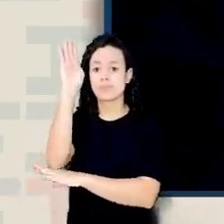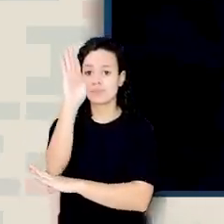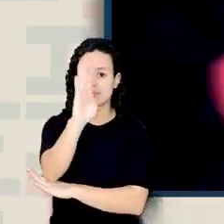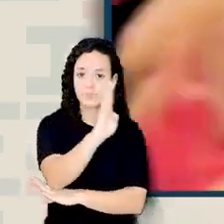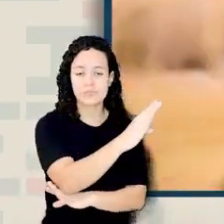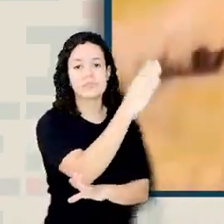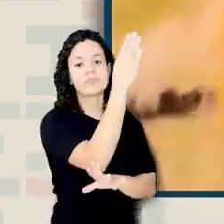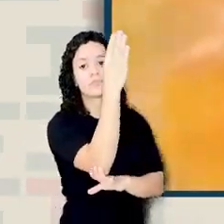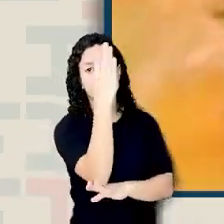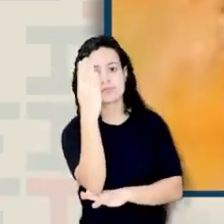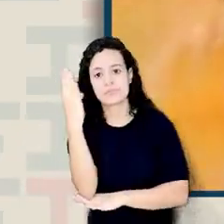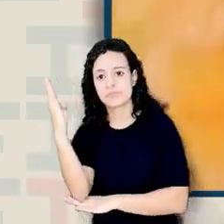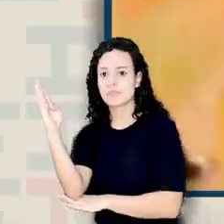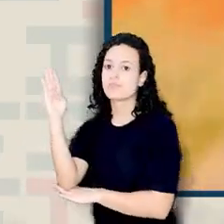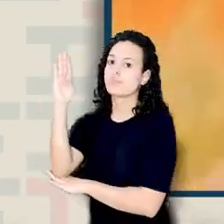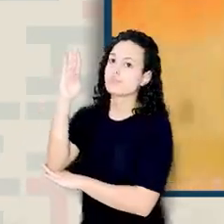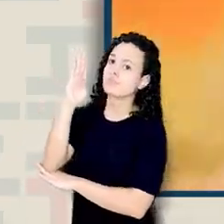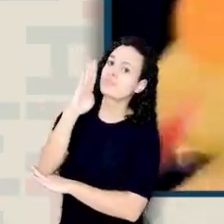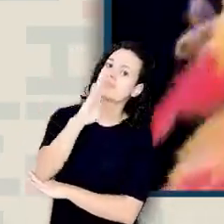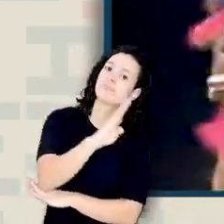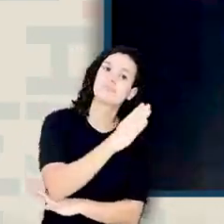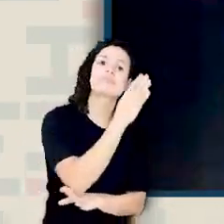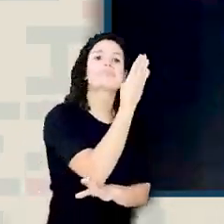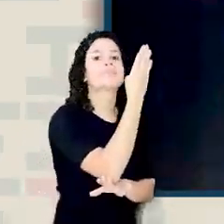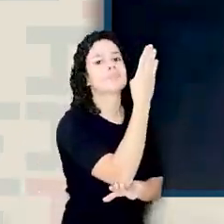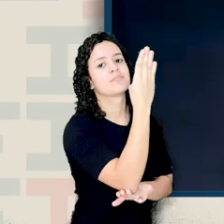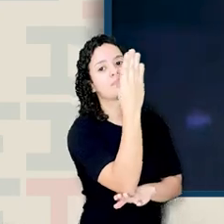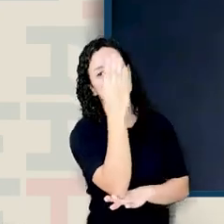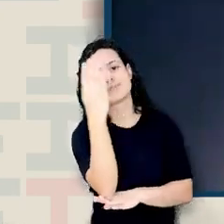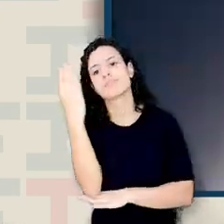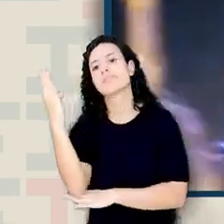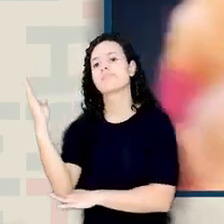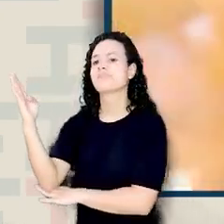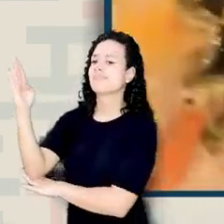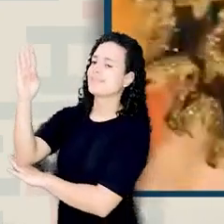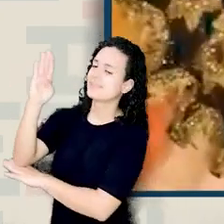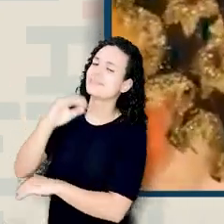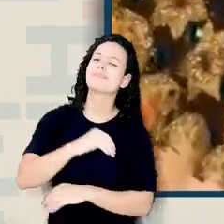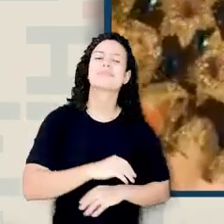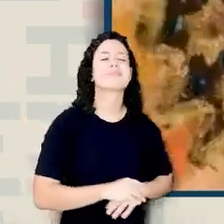Maracatu, maracá, maracatu.